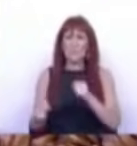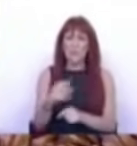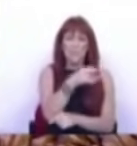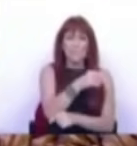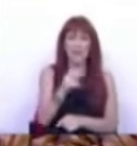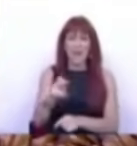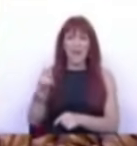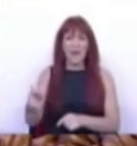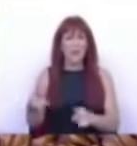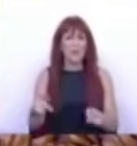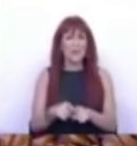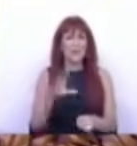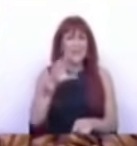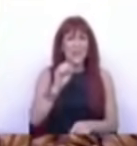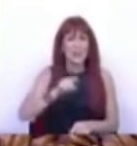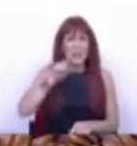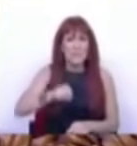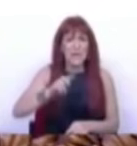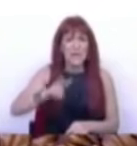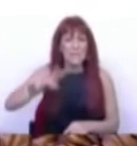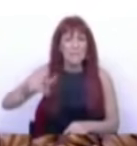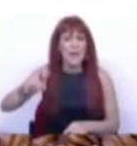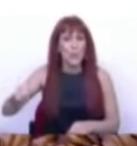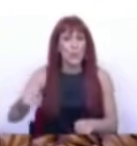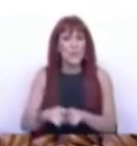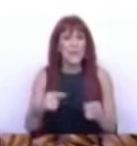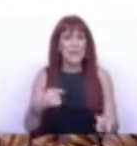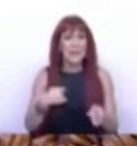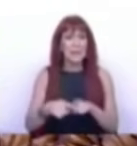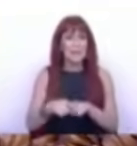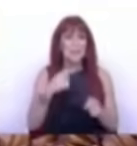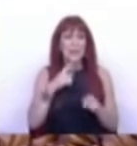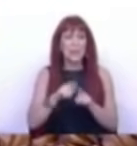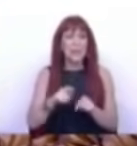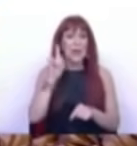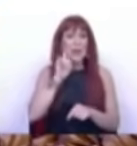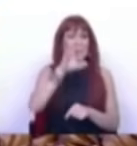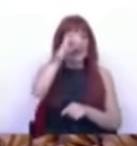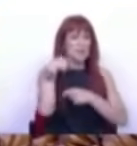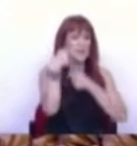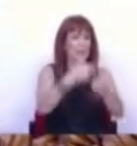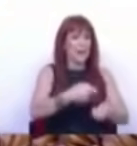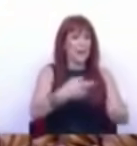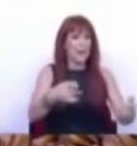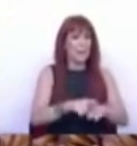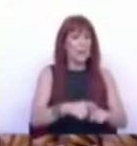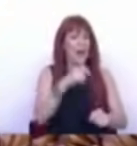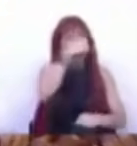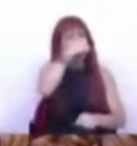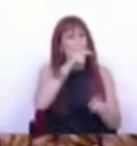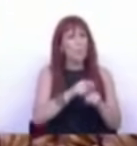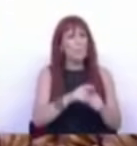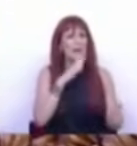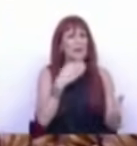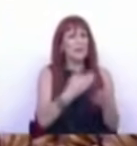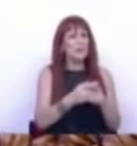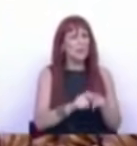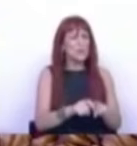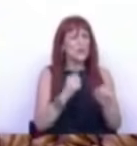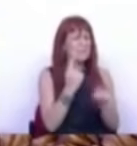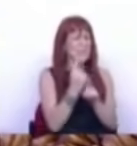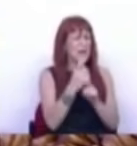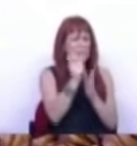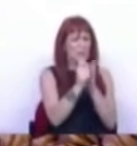e Resiliência, 10 mil milhões, dizia eu, enquanto a Ministra da Agricultura se ocupa a torcer os mesmos